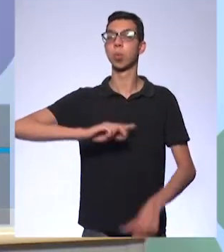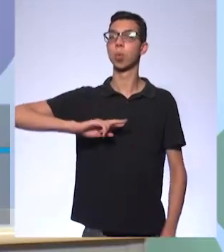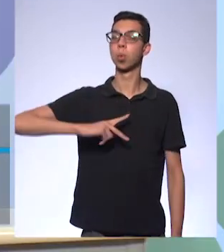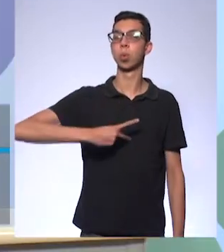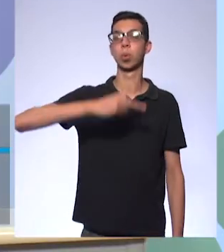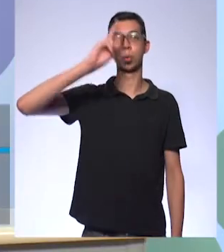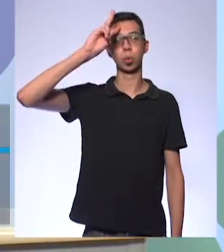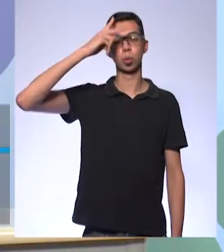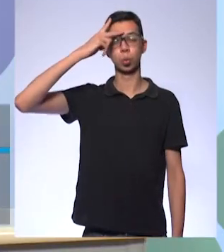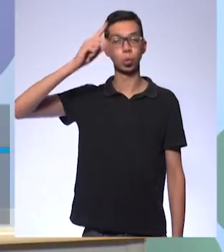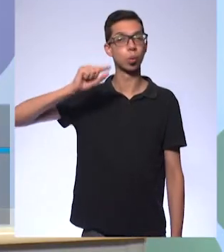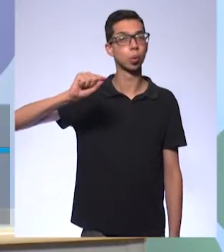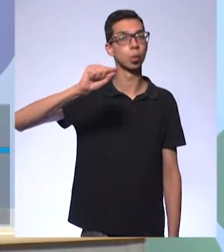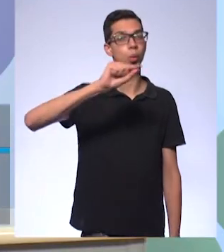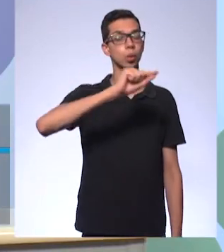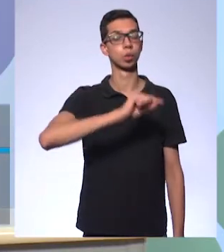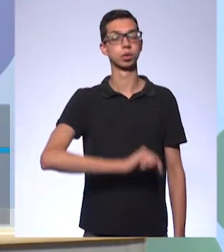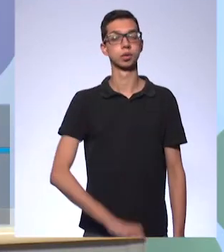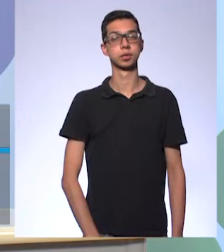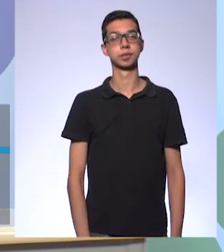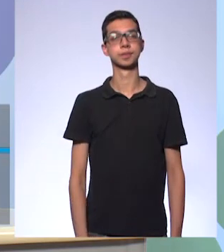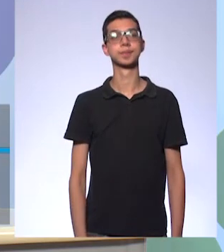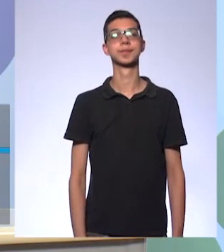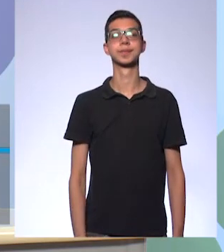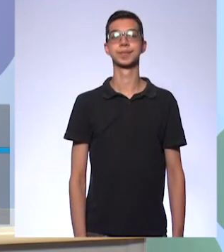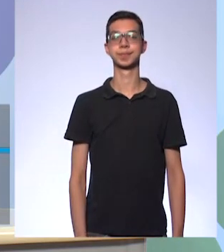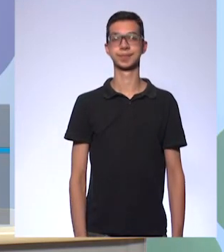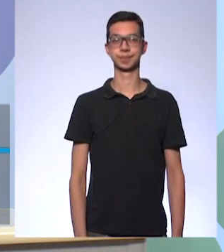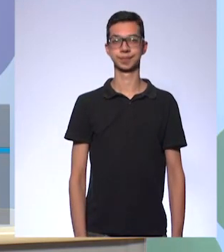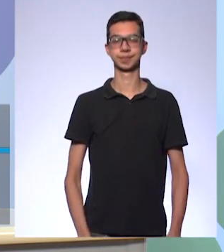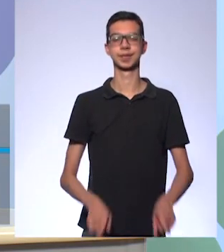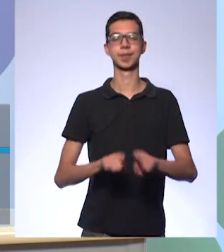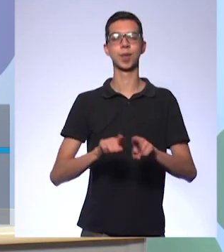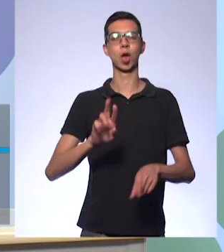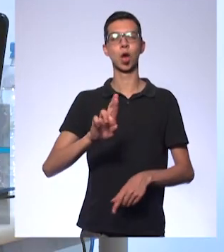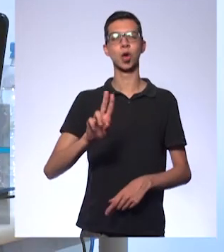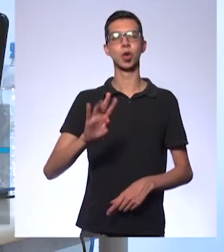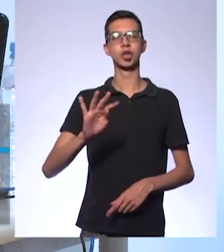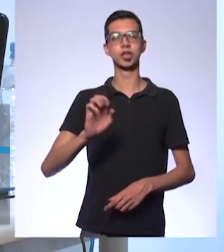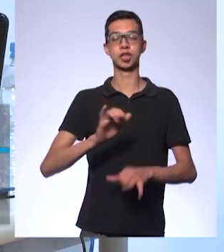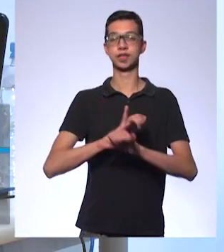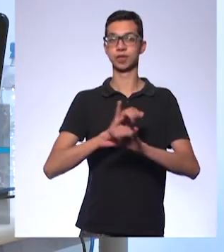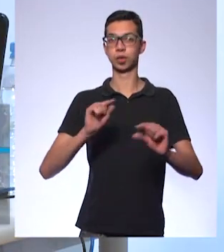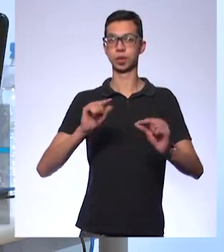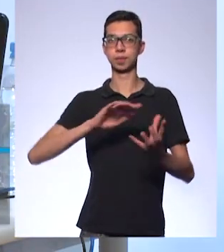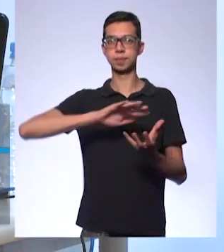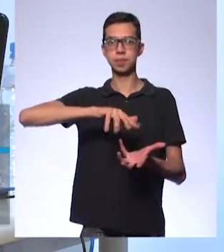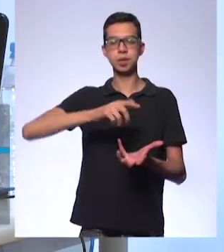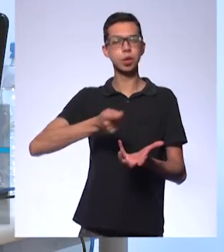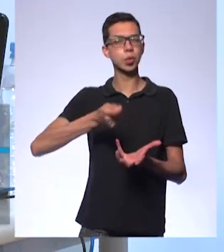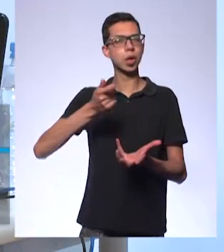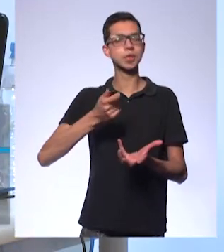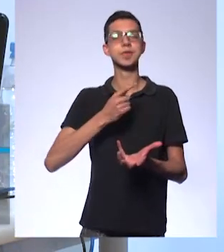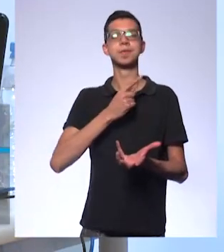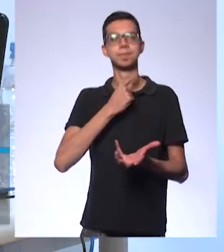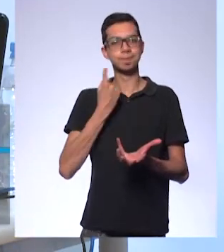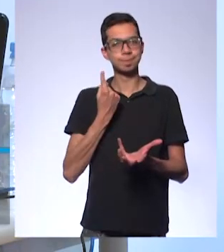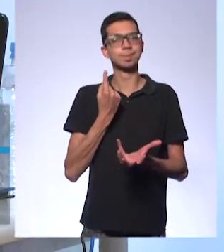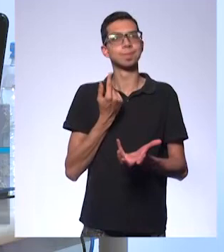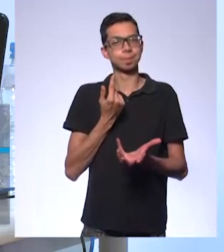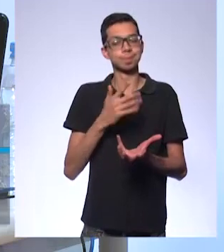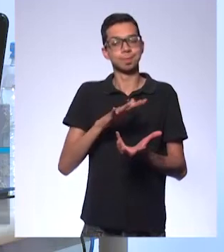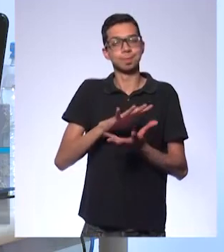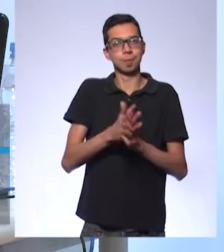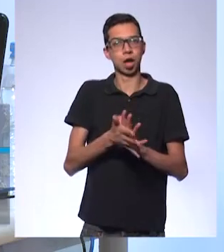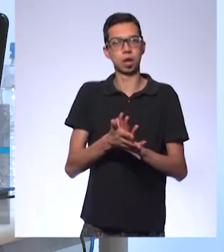climática extrema se aproxima. Ai, eu adoro, eles são muito criativos. Olha a São. Ruth. Num planeta prestes a morrer, vírgula, você